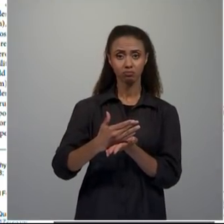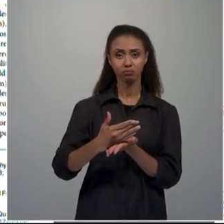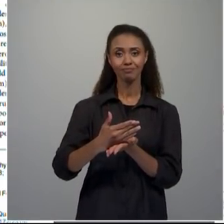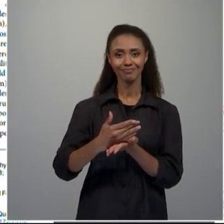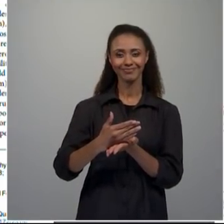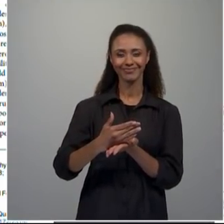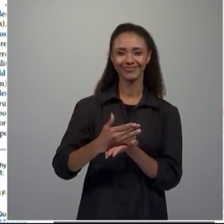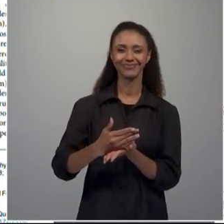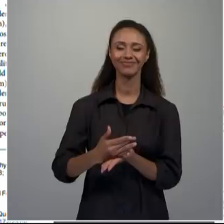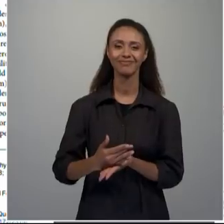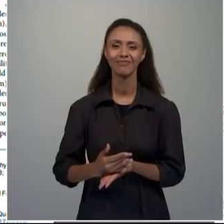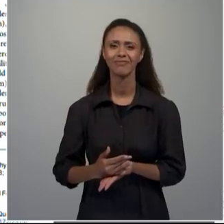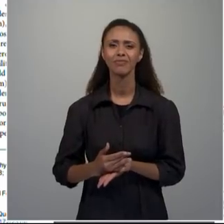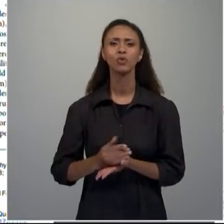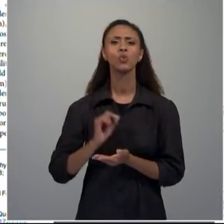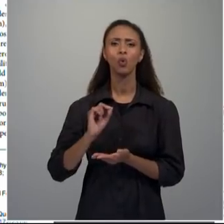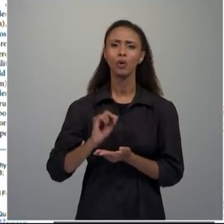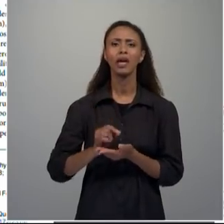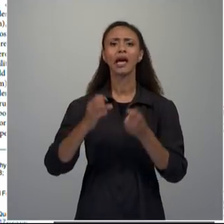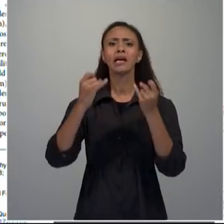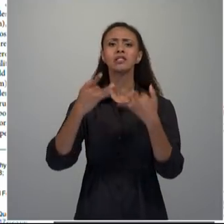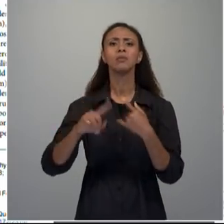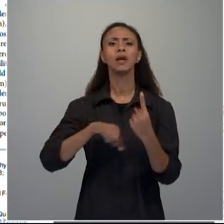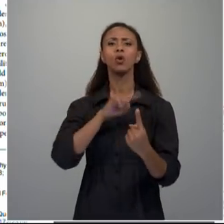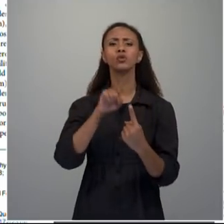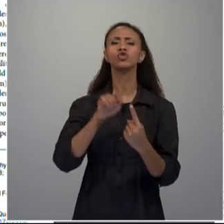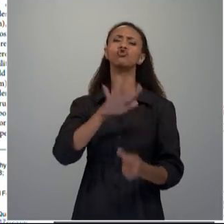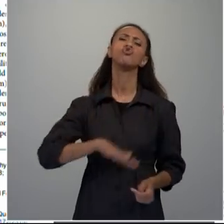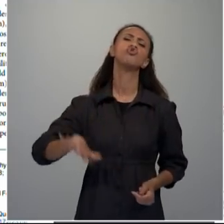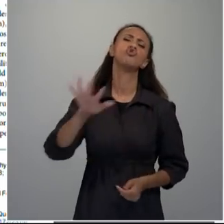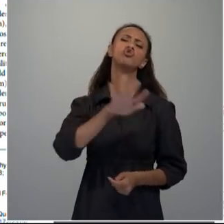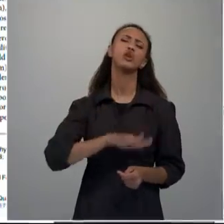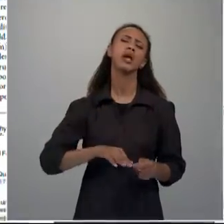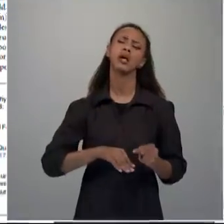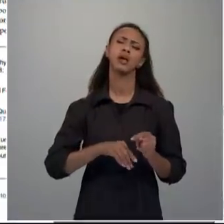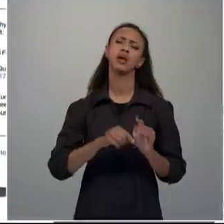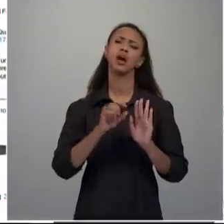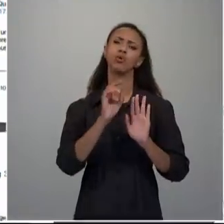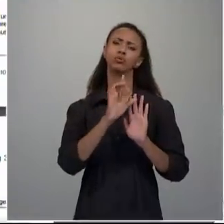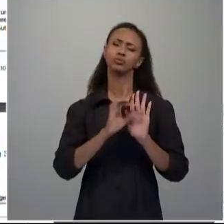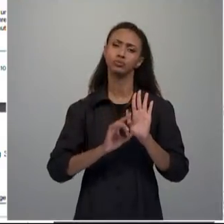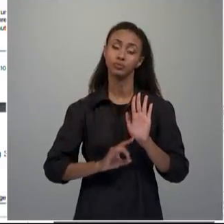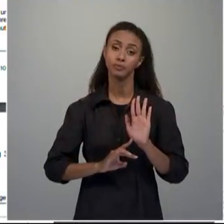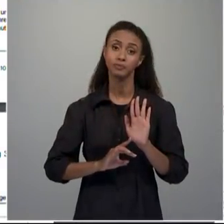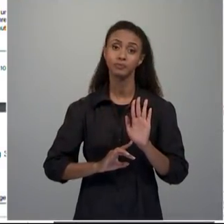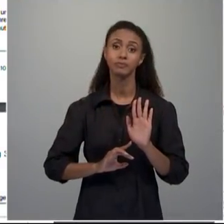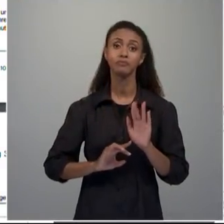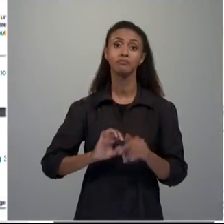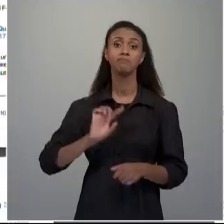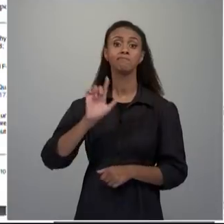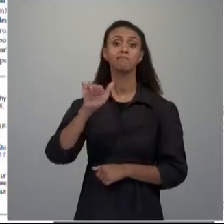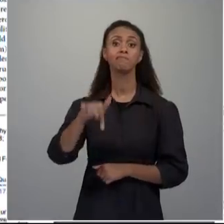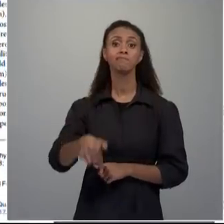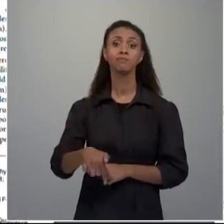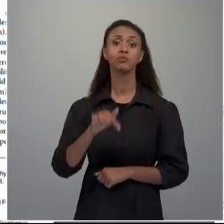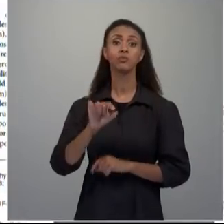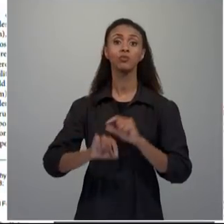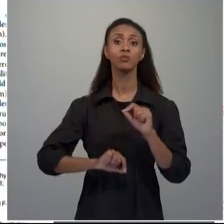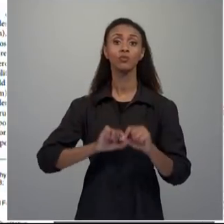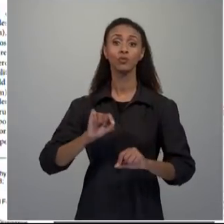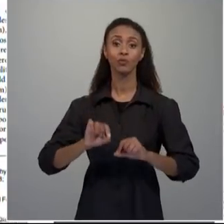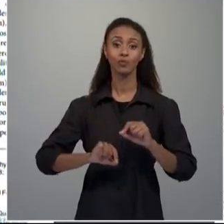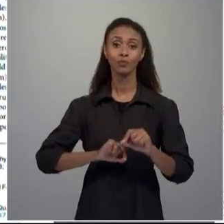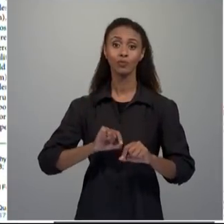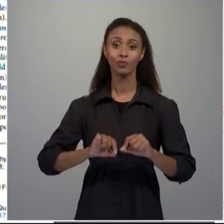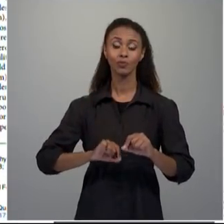que ele vai te dizer quais são os objetivos e um panorama geral sobre o artigo de seu da entidade chan tá você vem pra cá ele continua